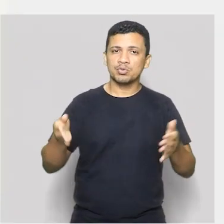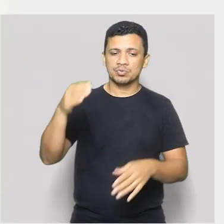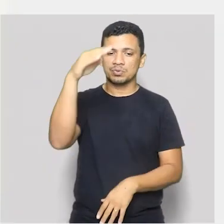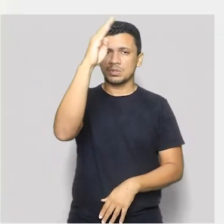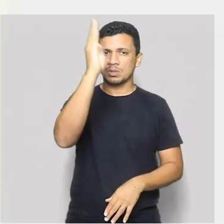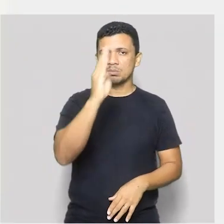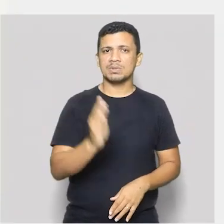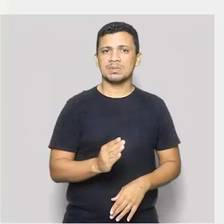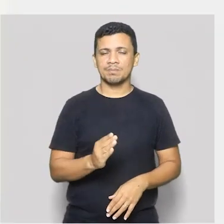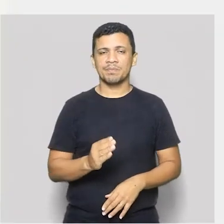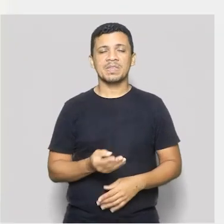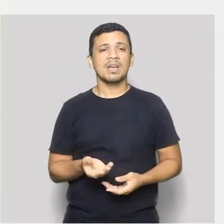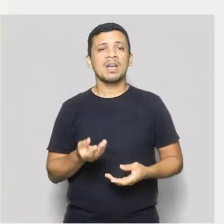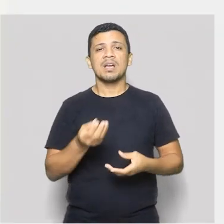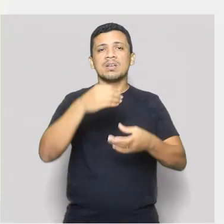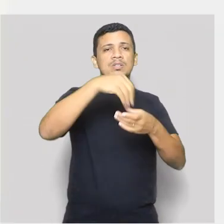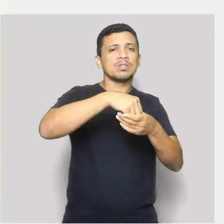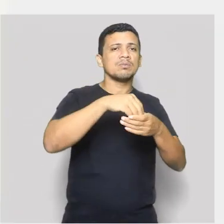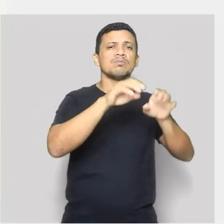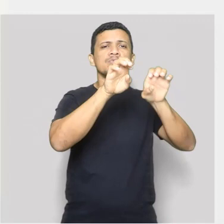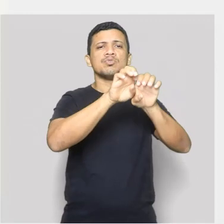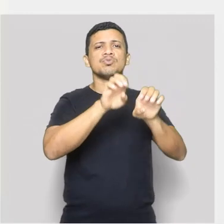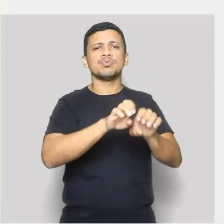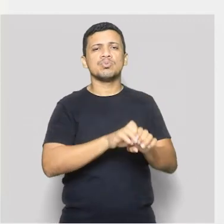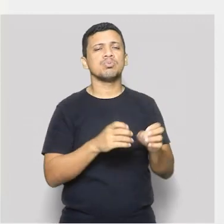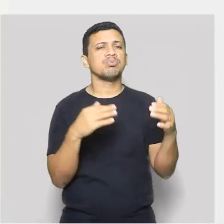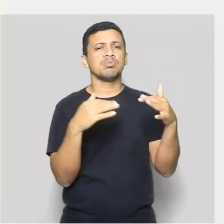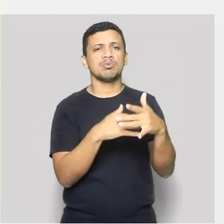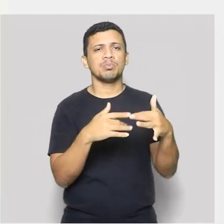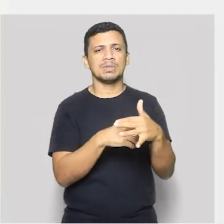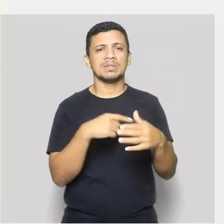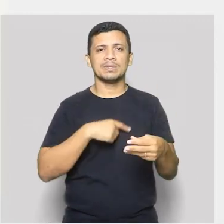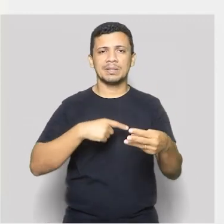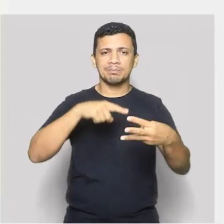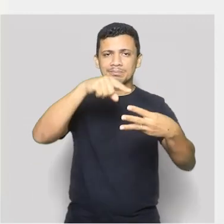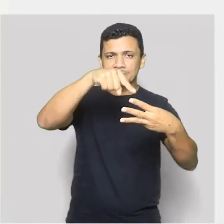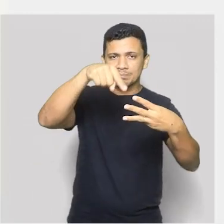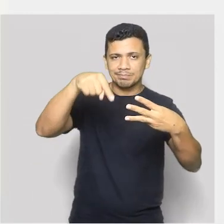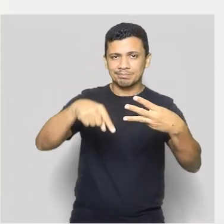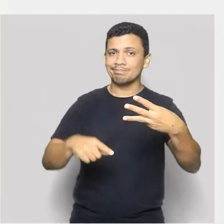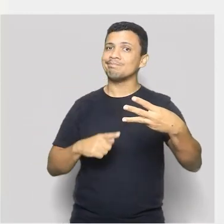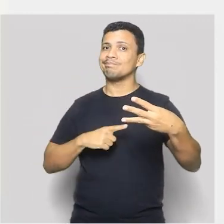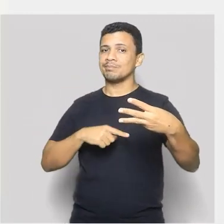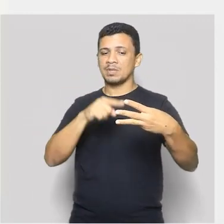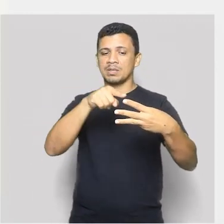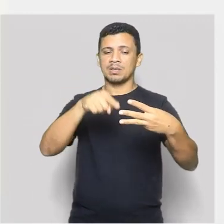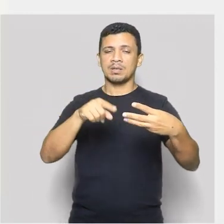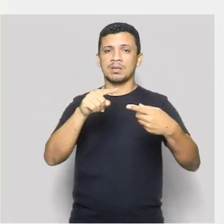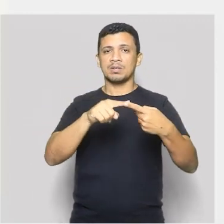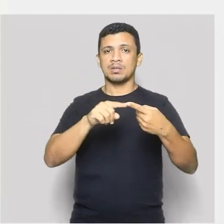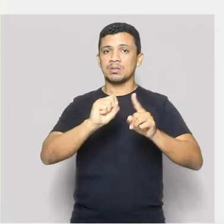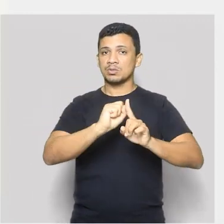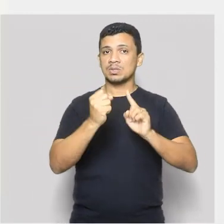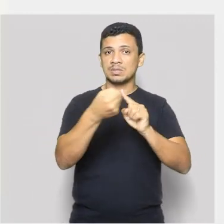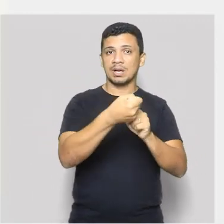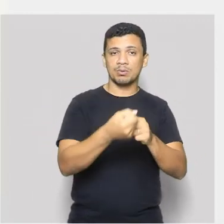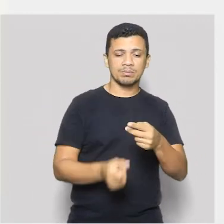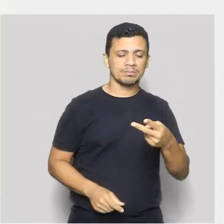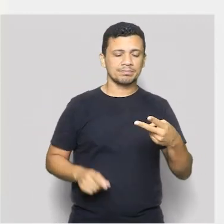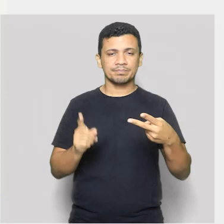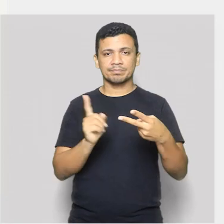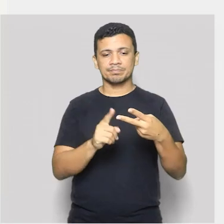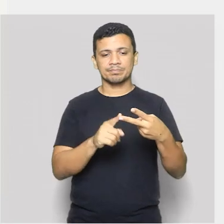infraestrutura urbana é dividida em três partes. A gente tem o aspecto social, que a gente chama de infraestrutura social,